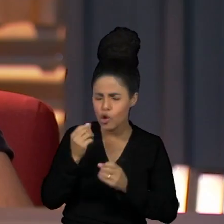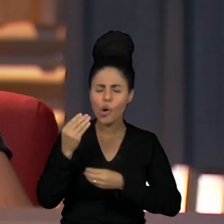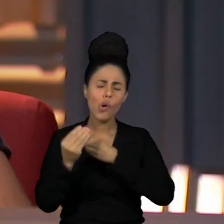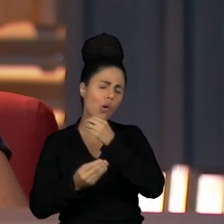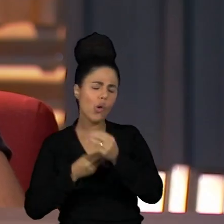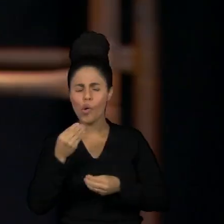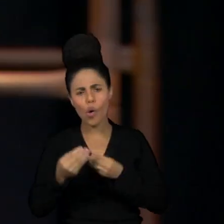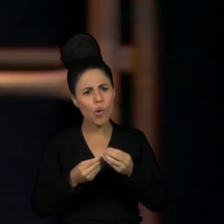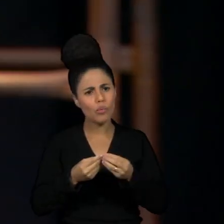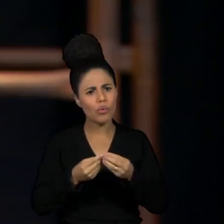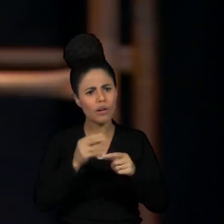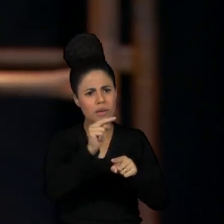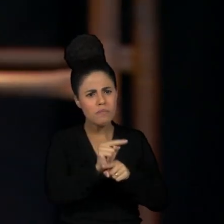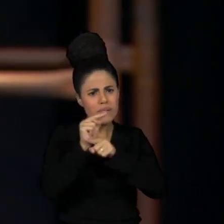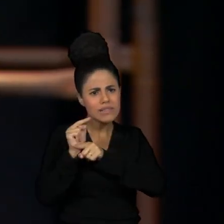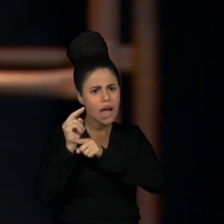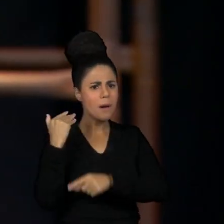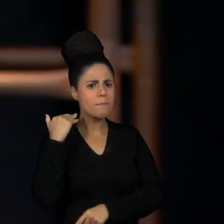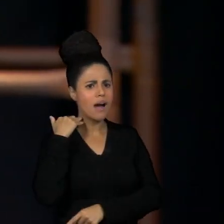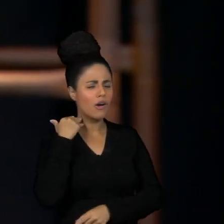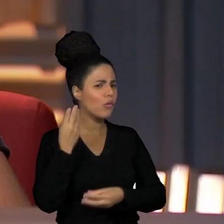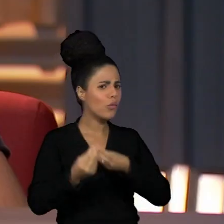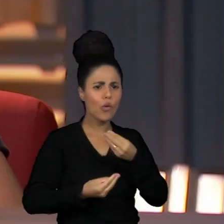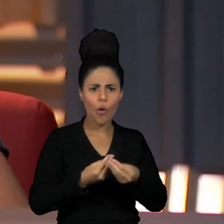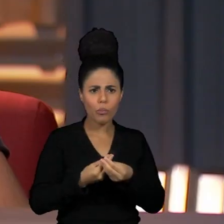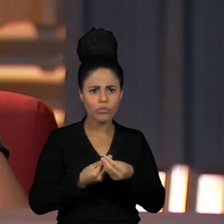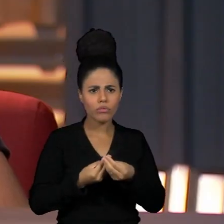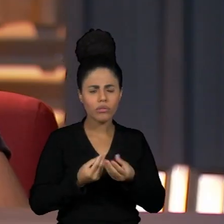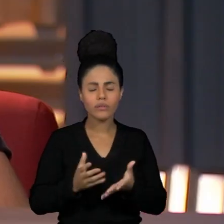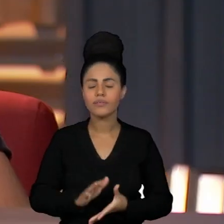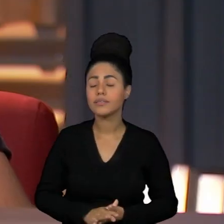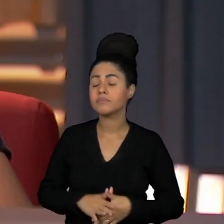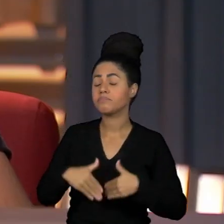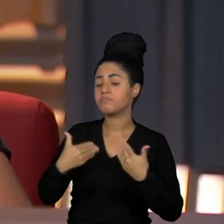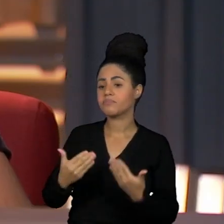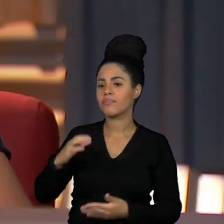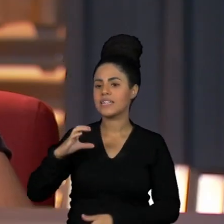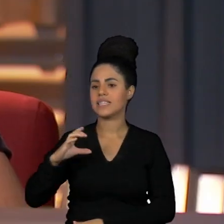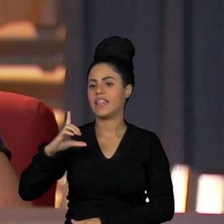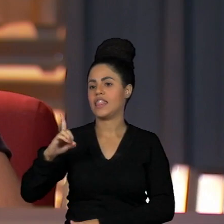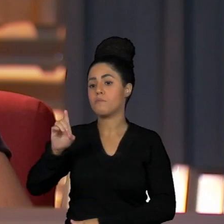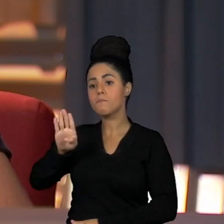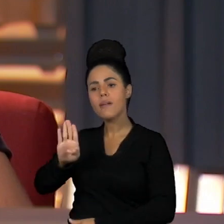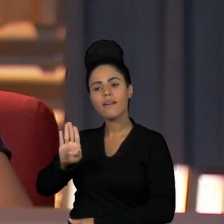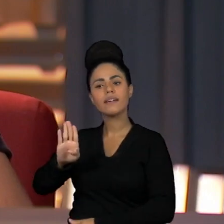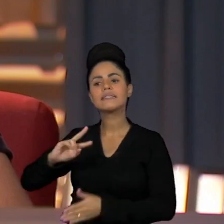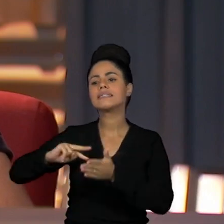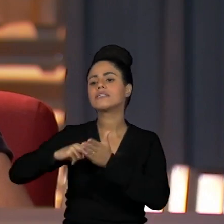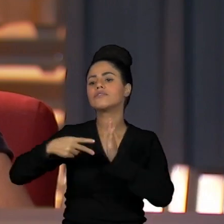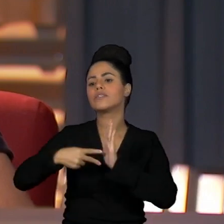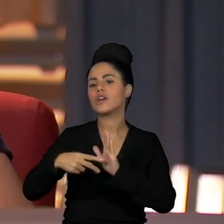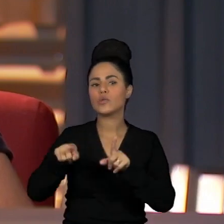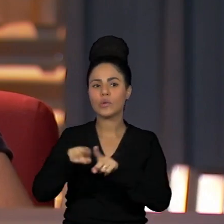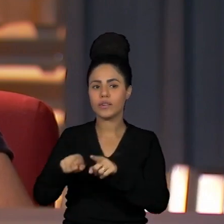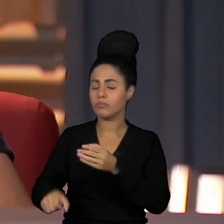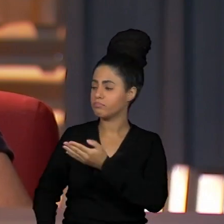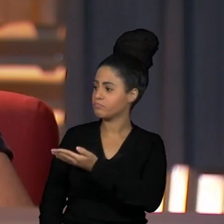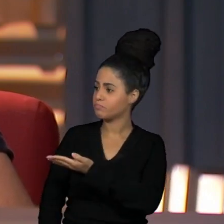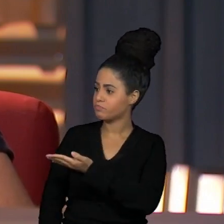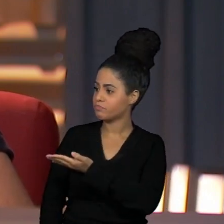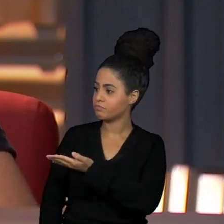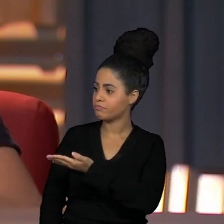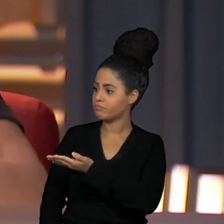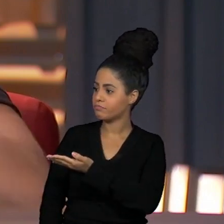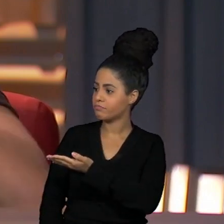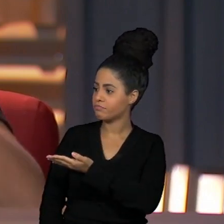Governo, governo, para a empresa. Como é que é esse tipo de investimento? Esse investimento é o CDB. CDB. CDB significa Certificado de Depósito